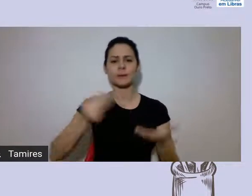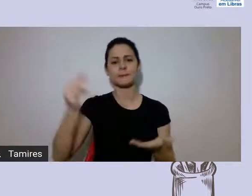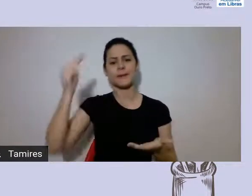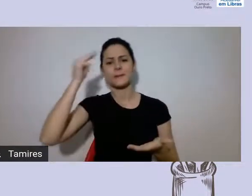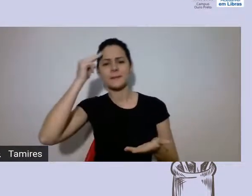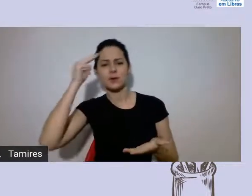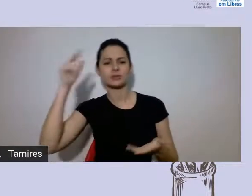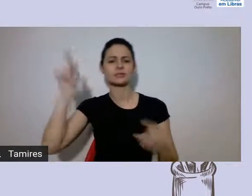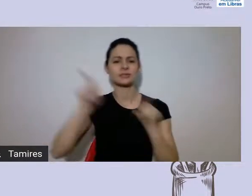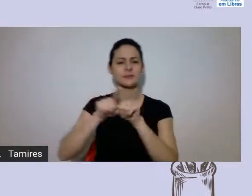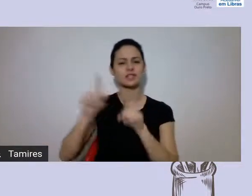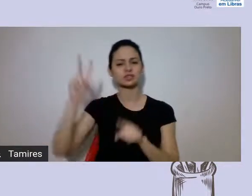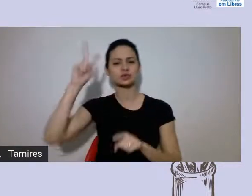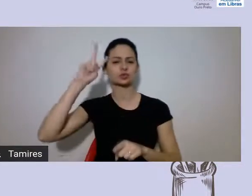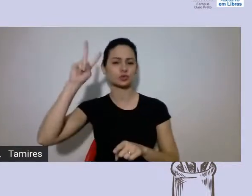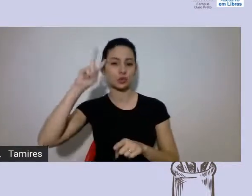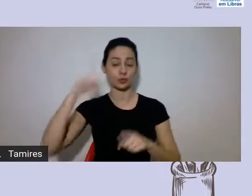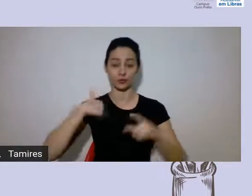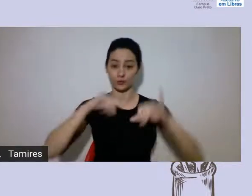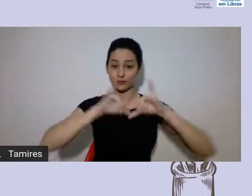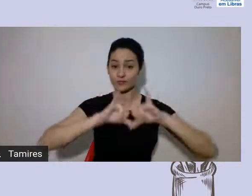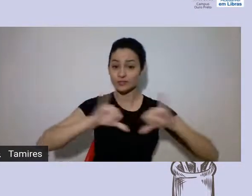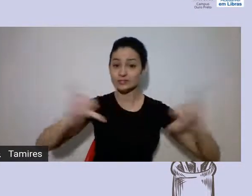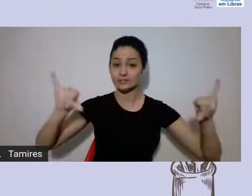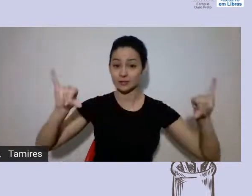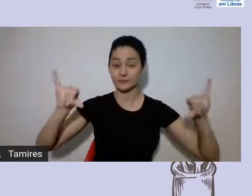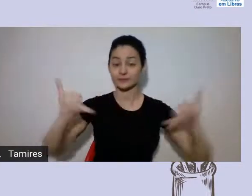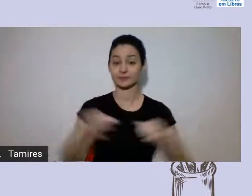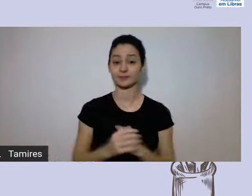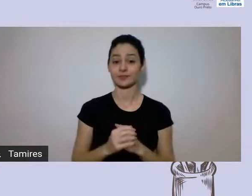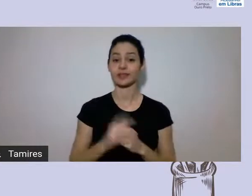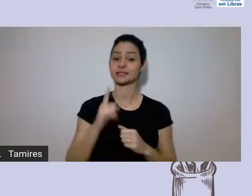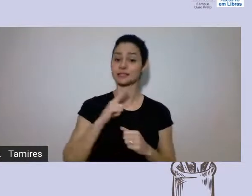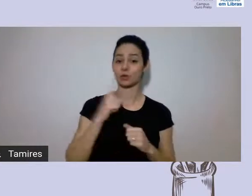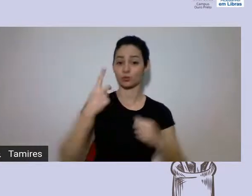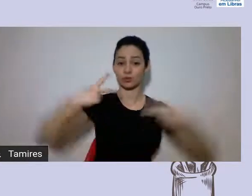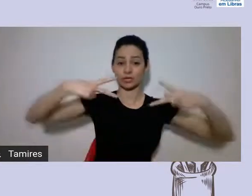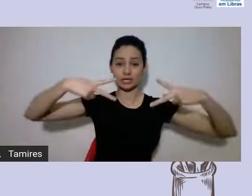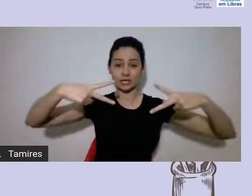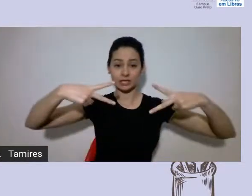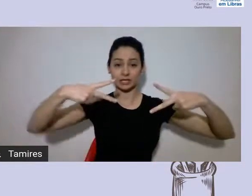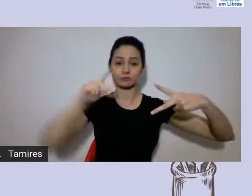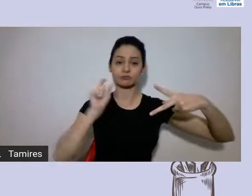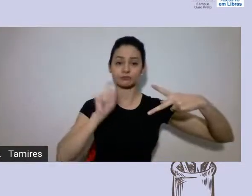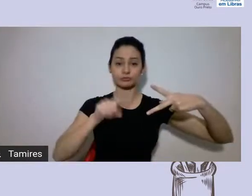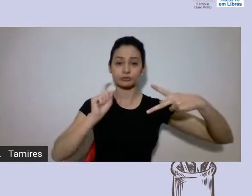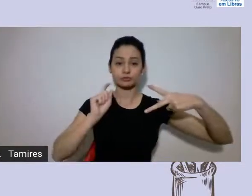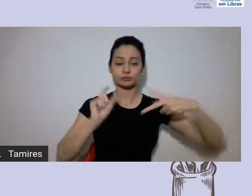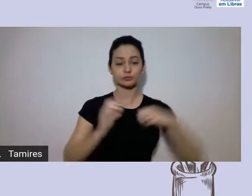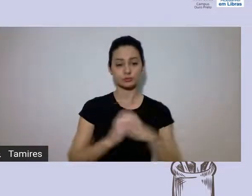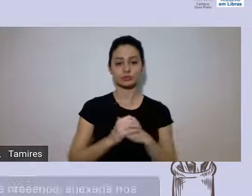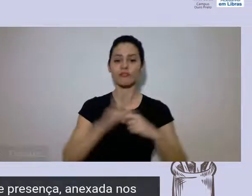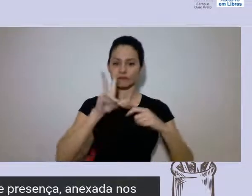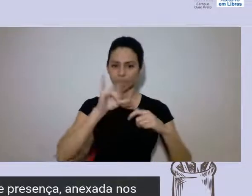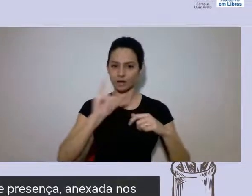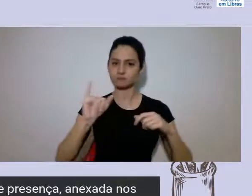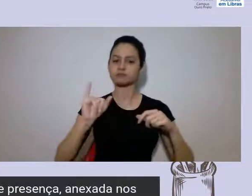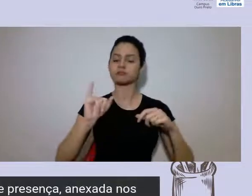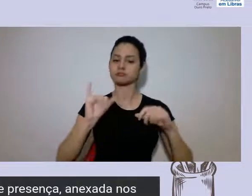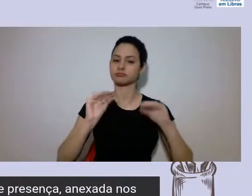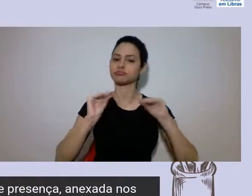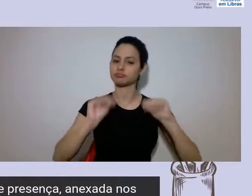vou avisá-los que a gente vai ter um link, tá? Que vai passar agora no início,